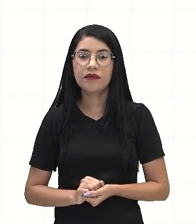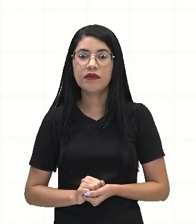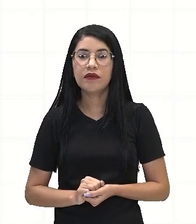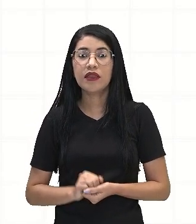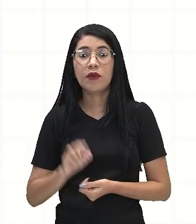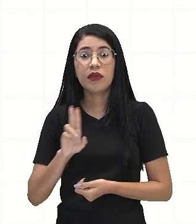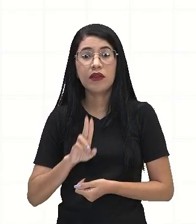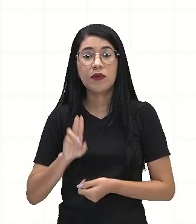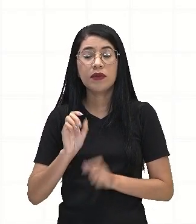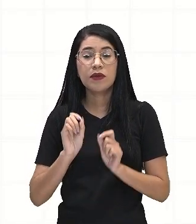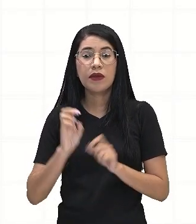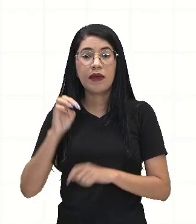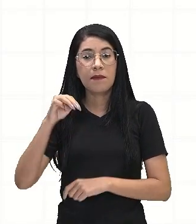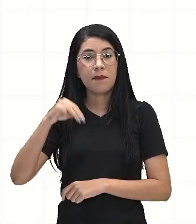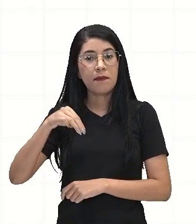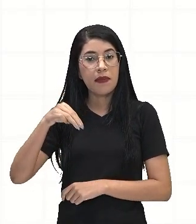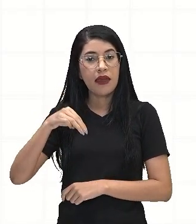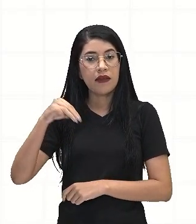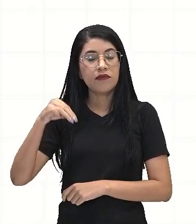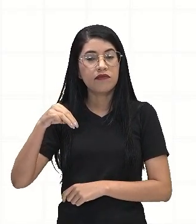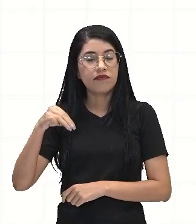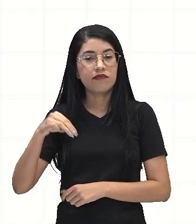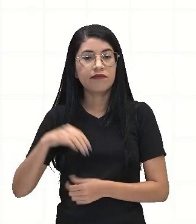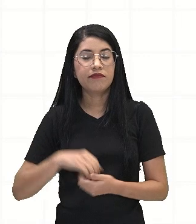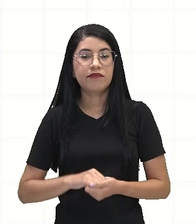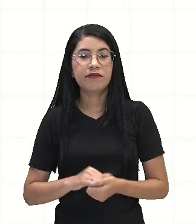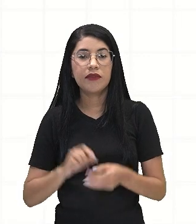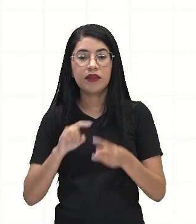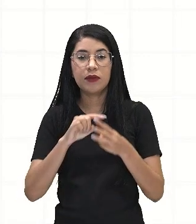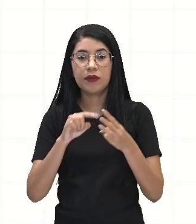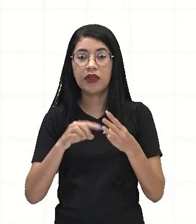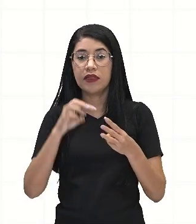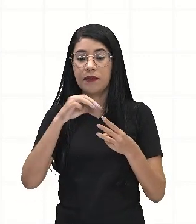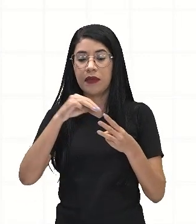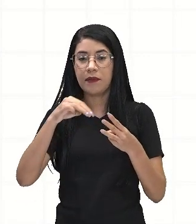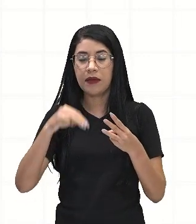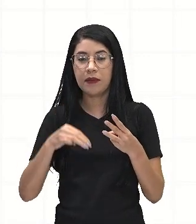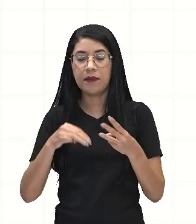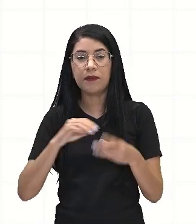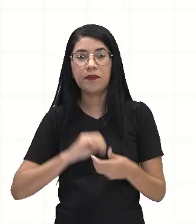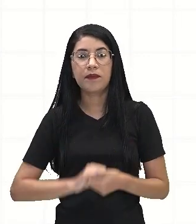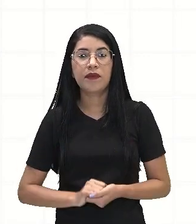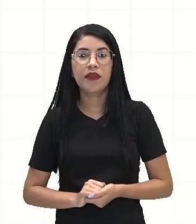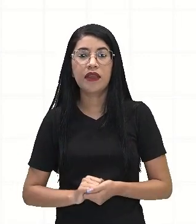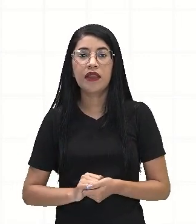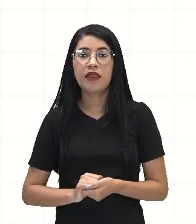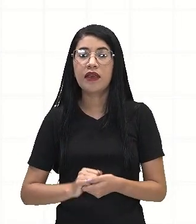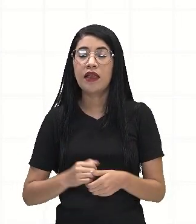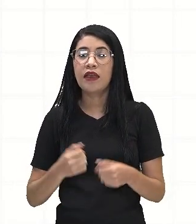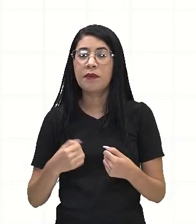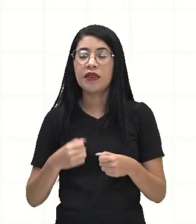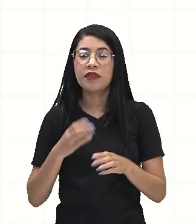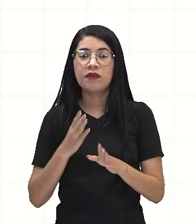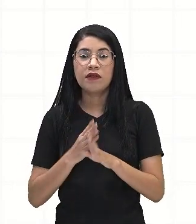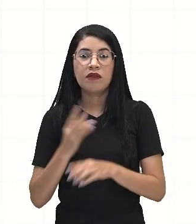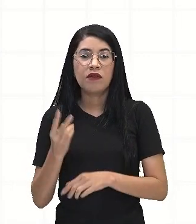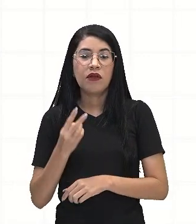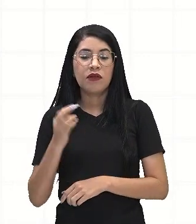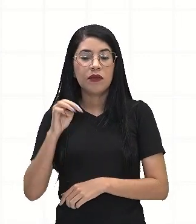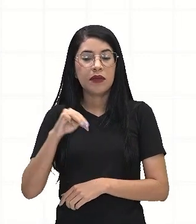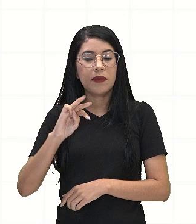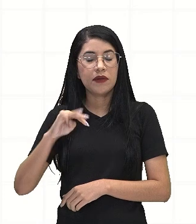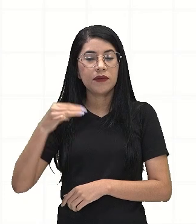né? Metro, metro e metro. Por isso que até ele perguntou o volume da caixa d'água em